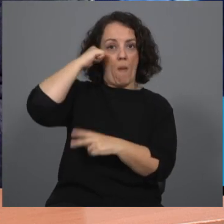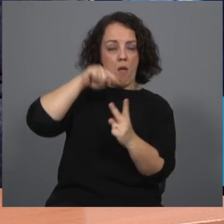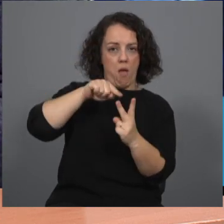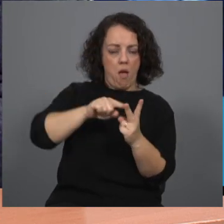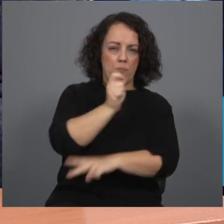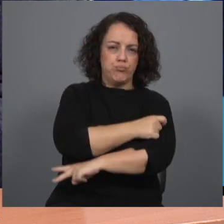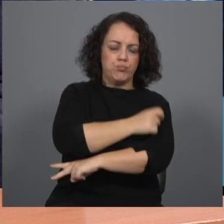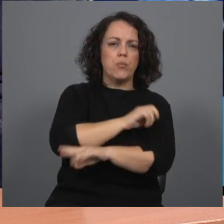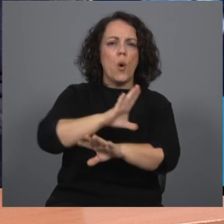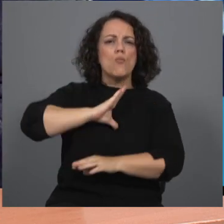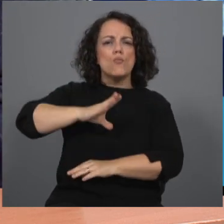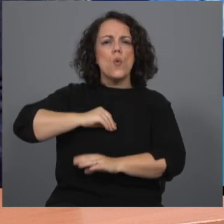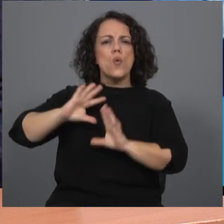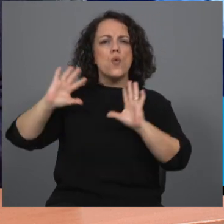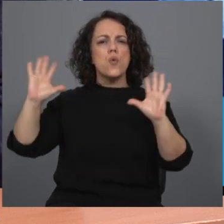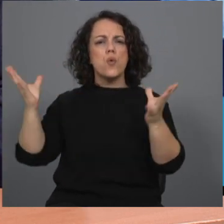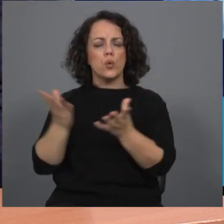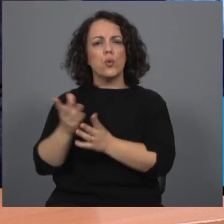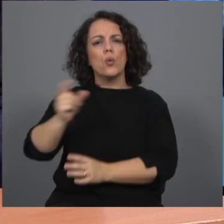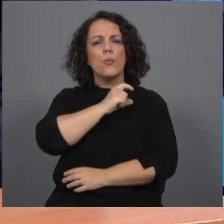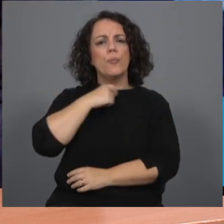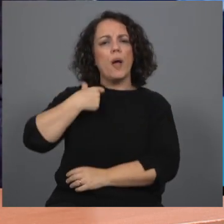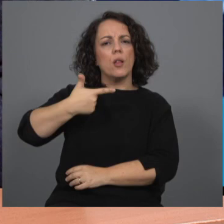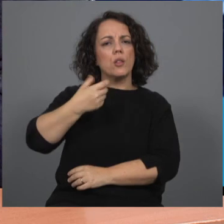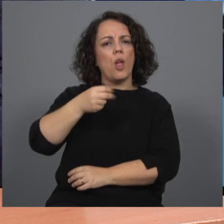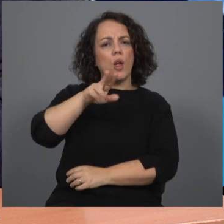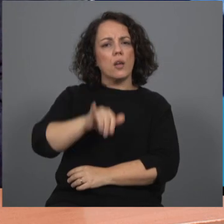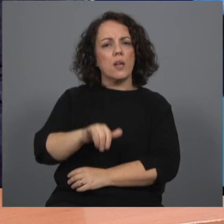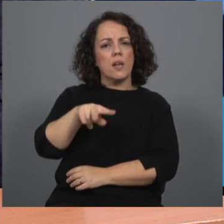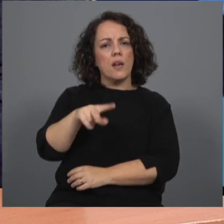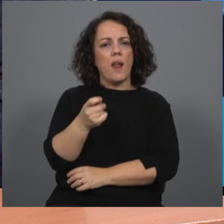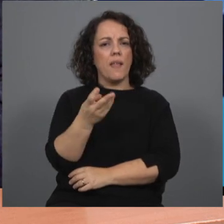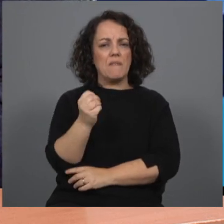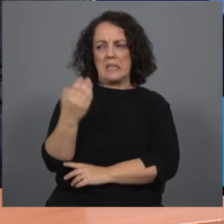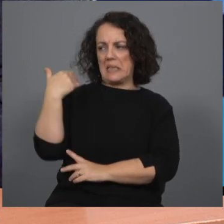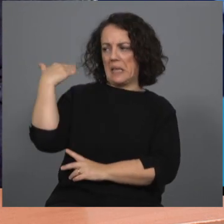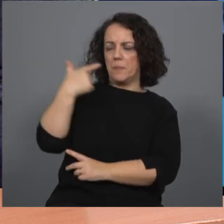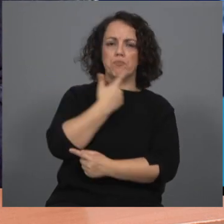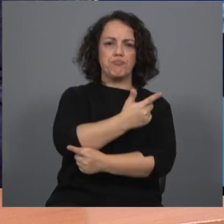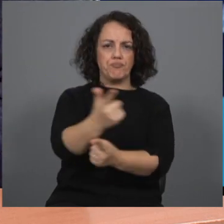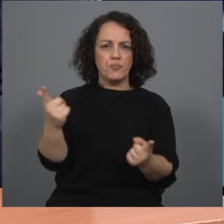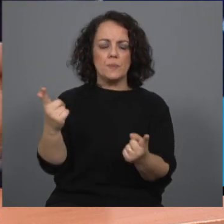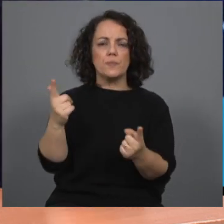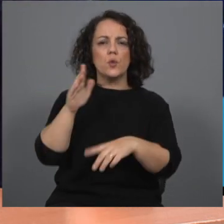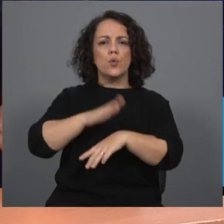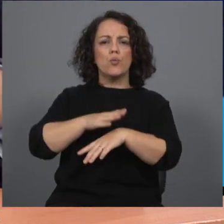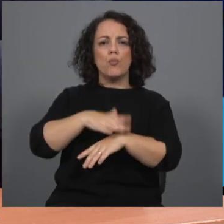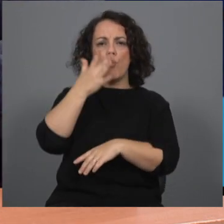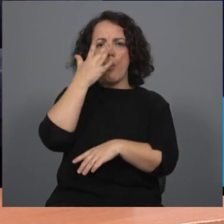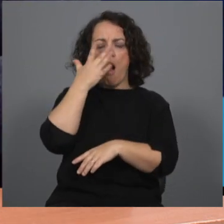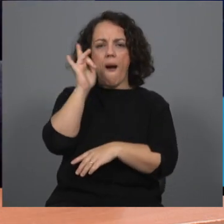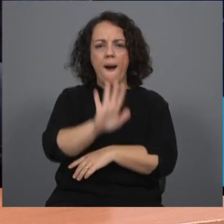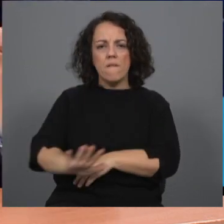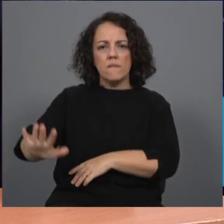inteiro. O padre Tony Neves falava aqui há tempos da questão da África, que já